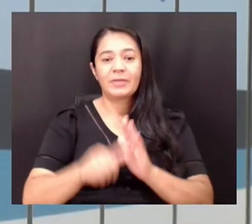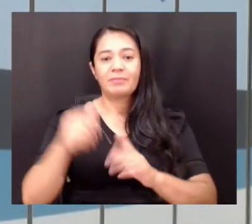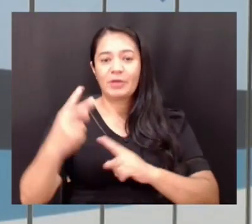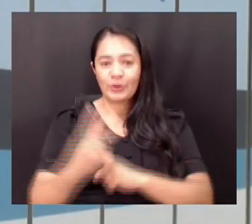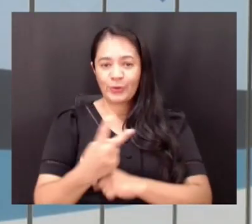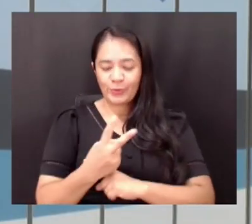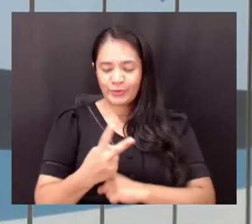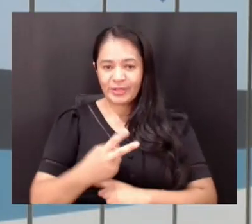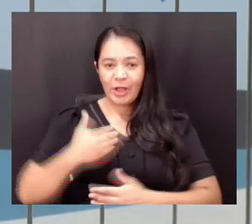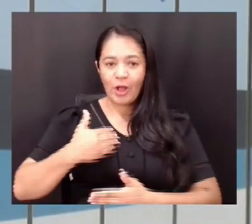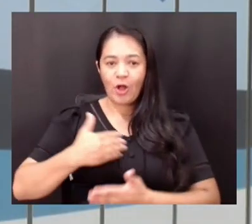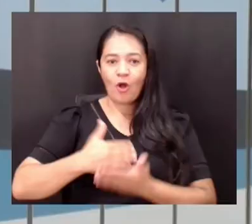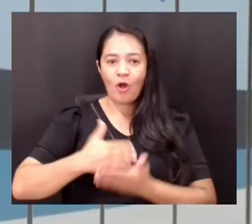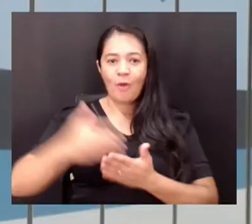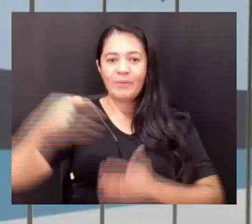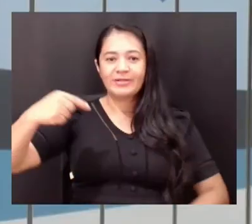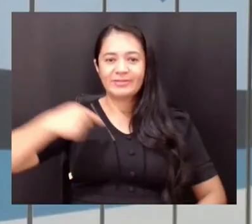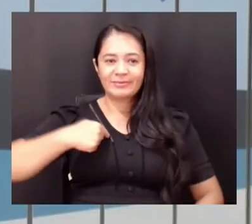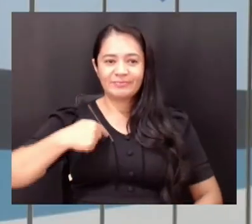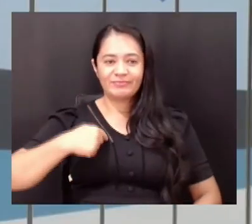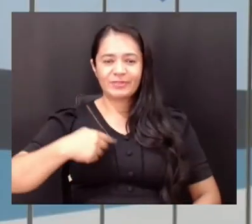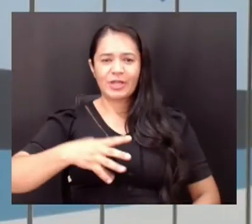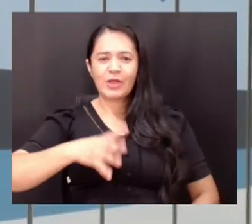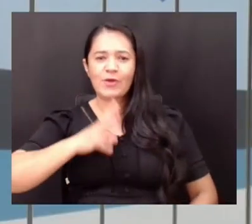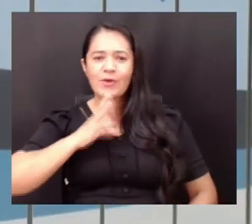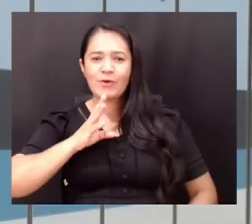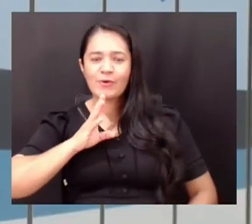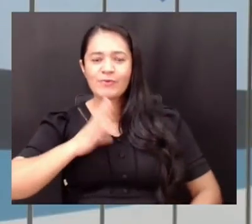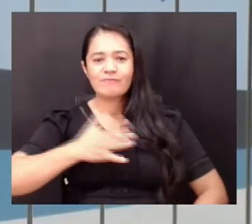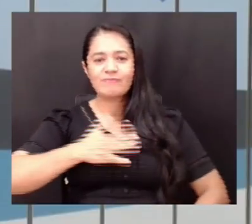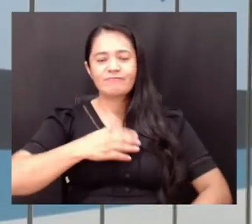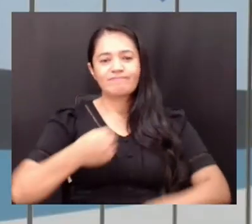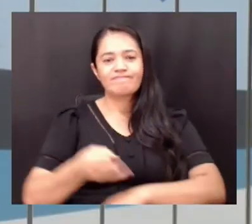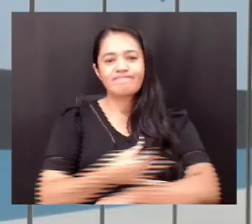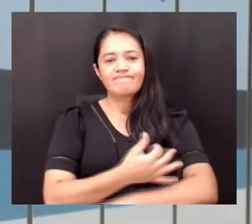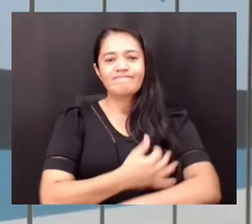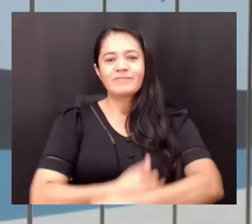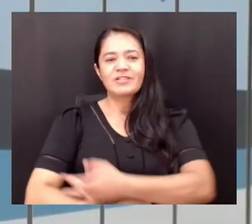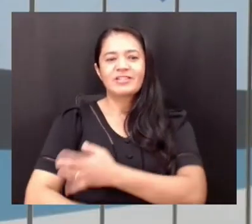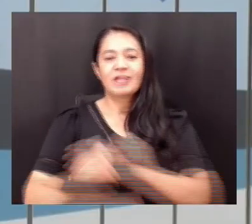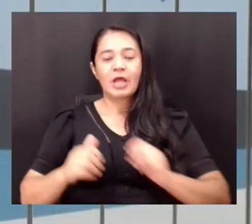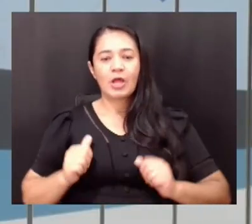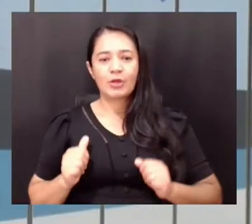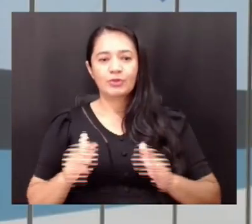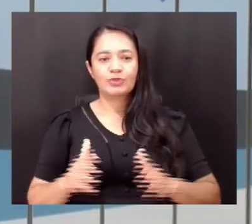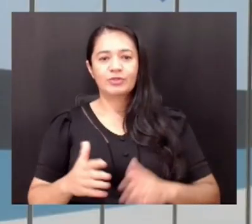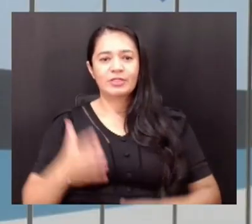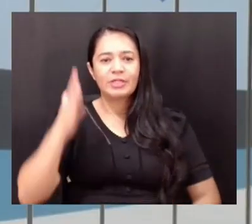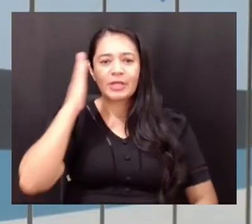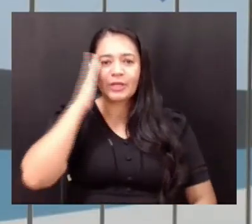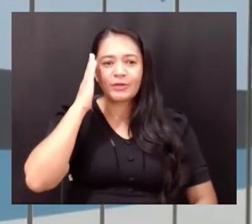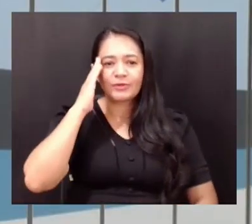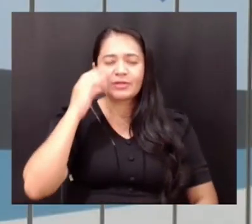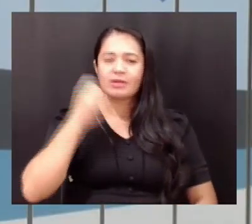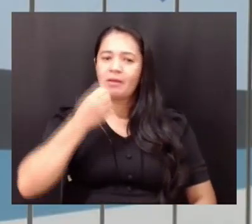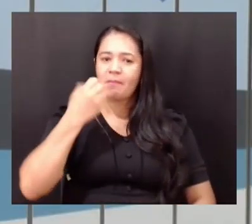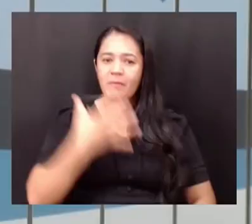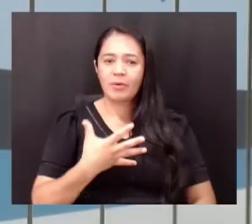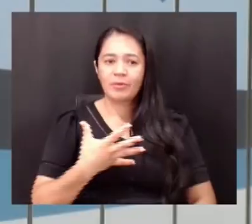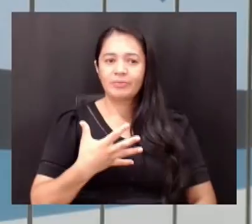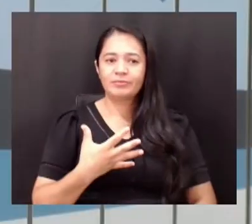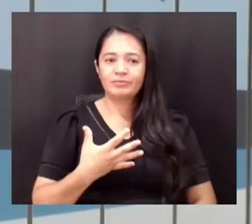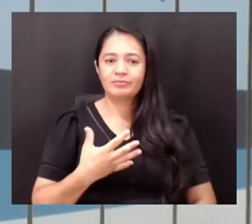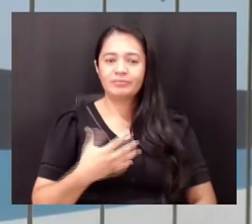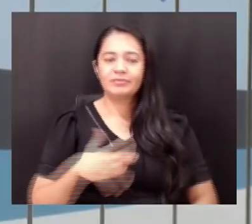Eu conhecendo as minhas emoções, as minhas reações, eu sabendo o que faz bem, e assim eu consigo